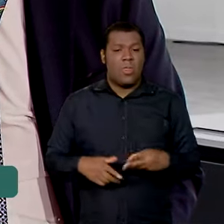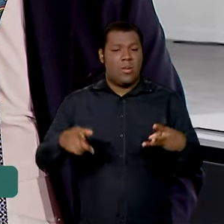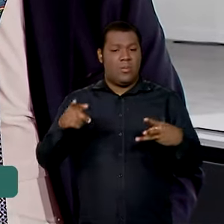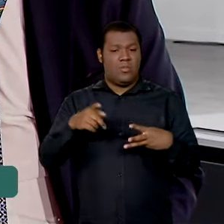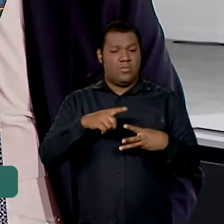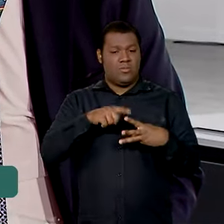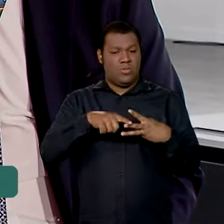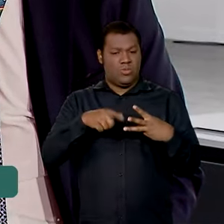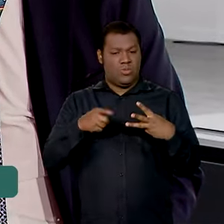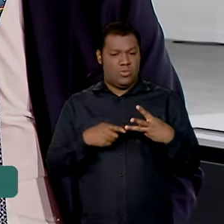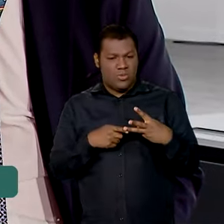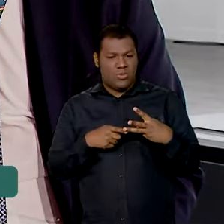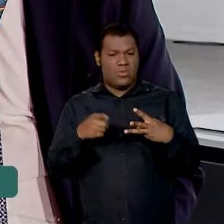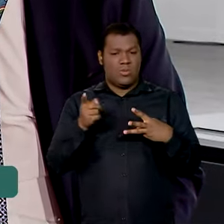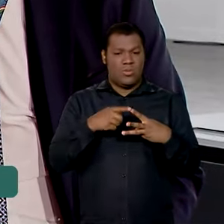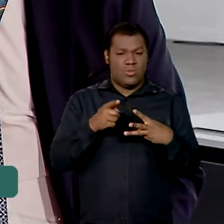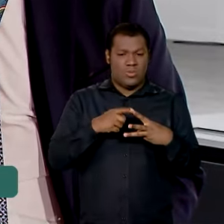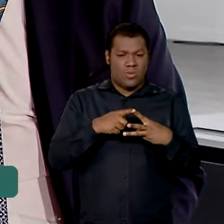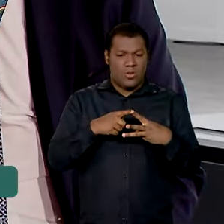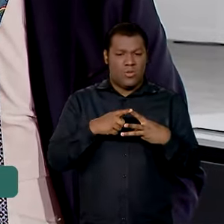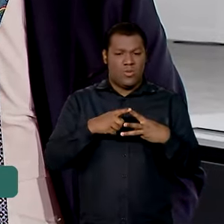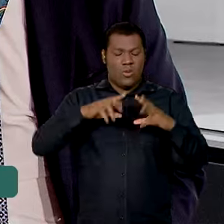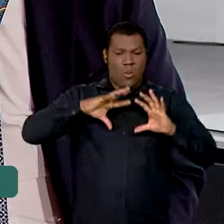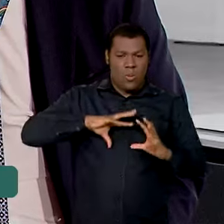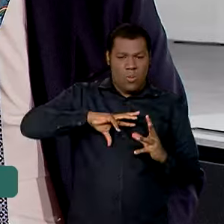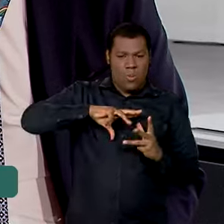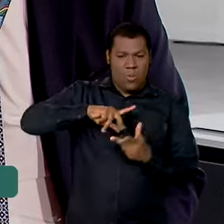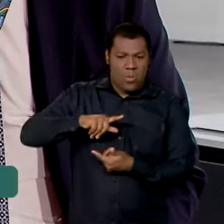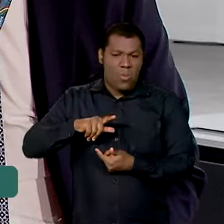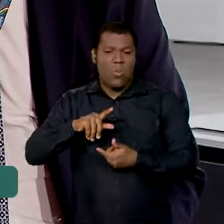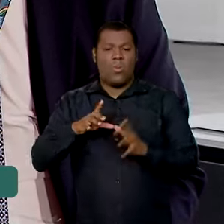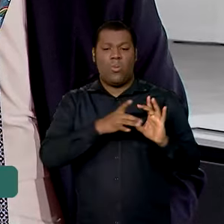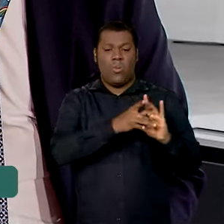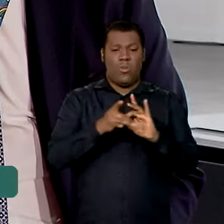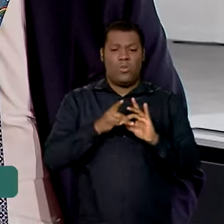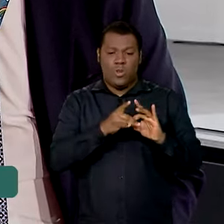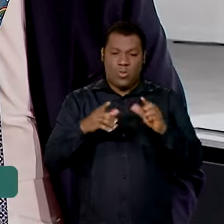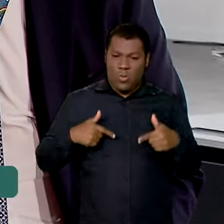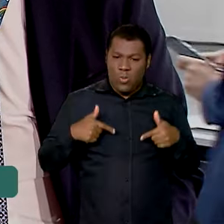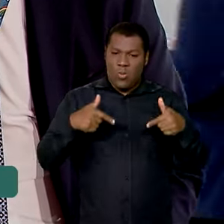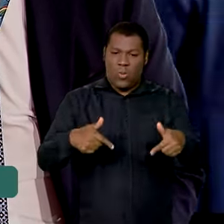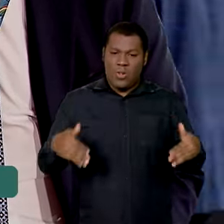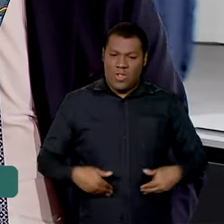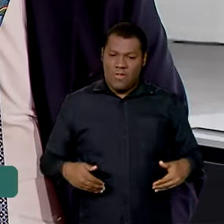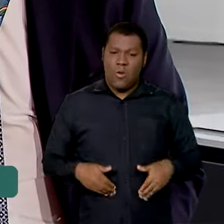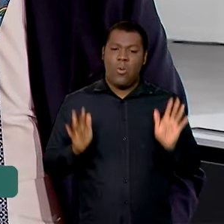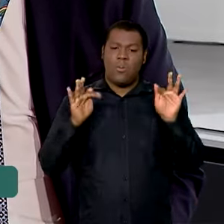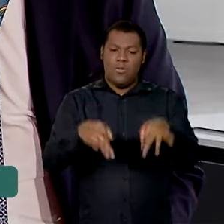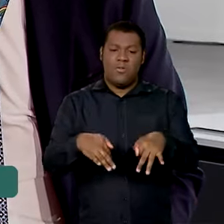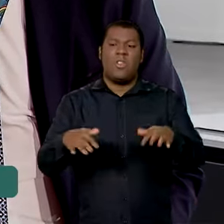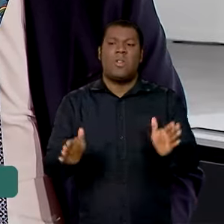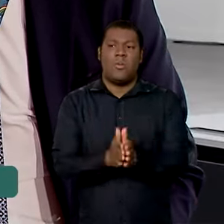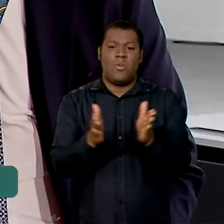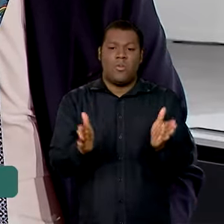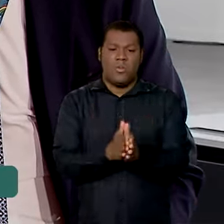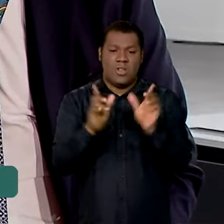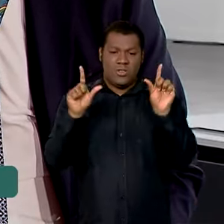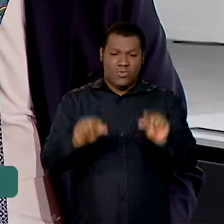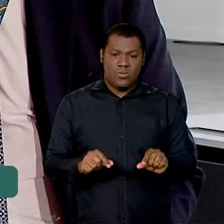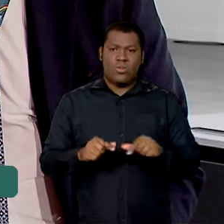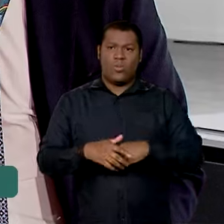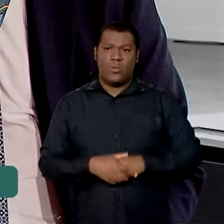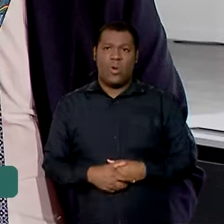desse encontro? O primeiro é uma aliança global de combate à fome e à pobreza, né? Que é a